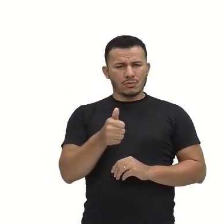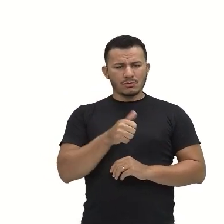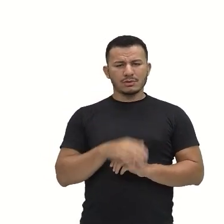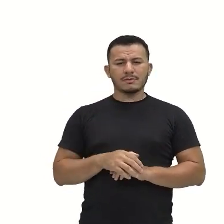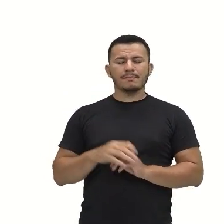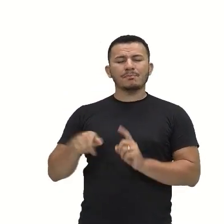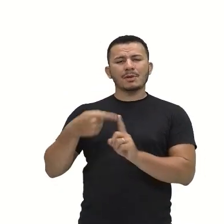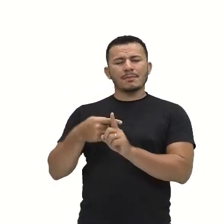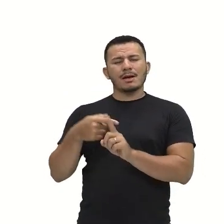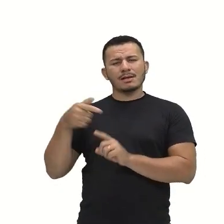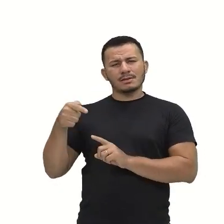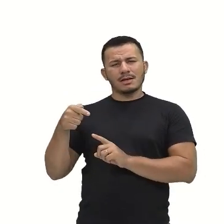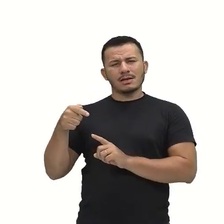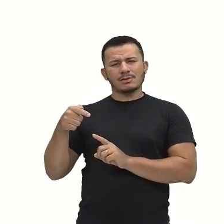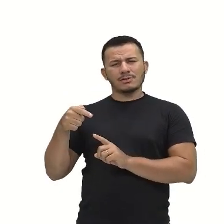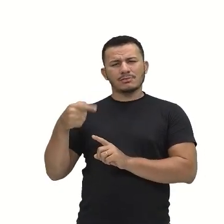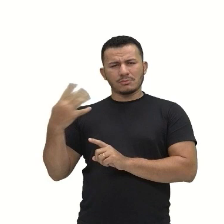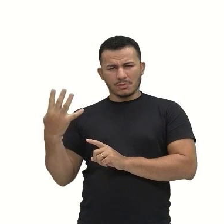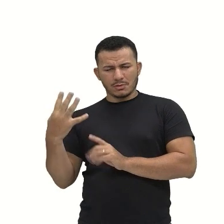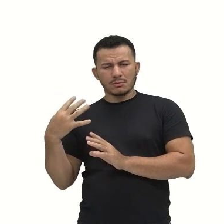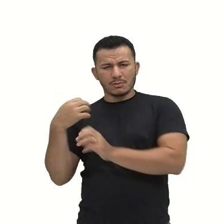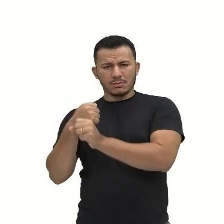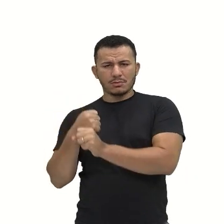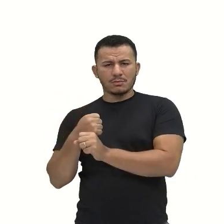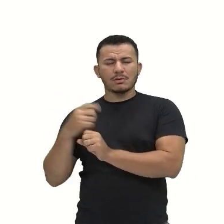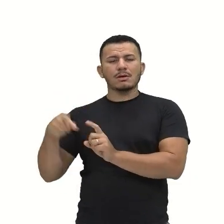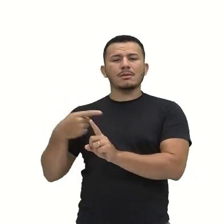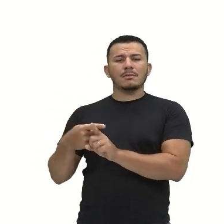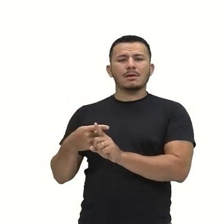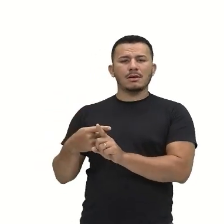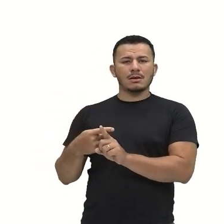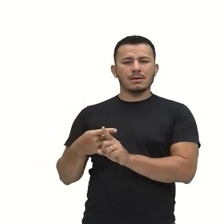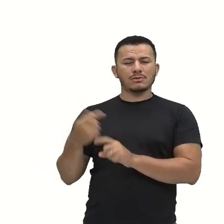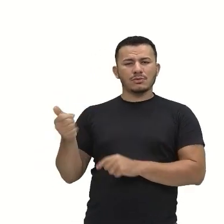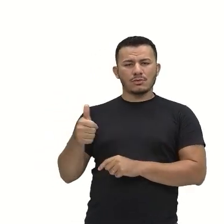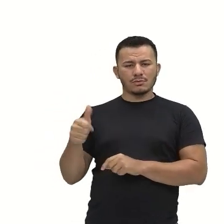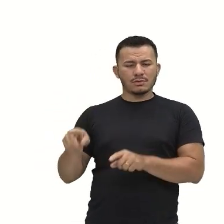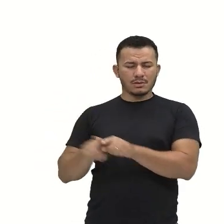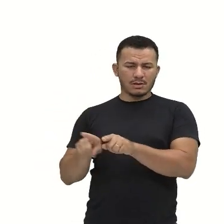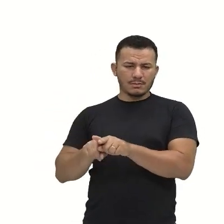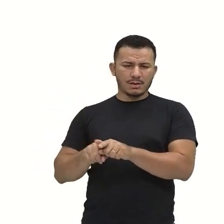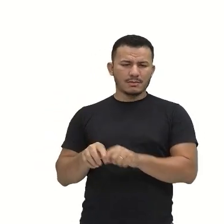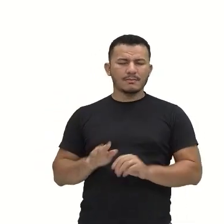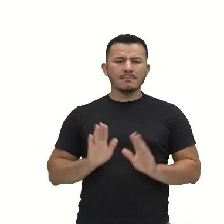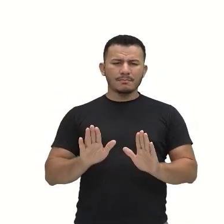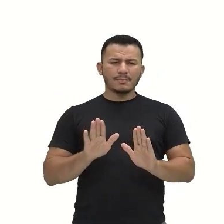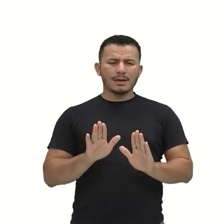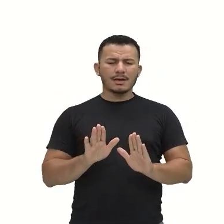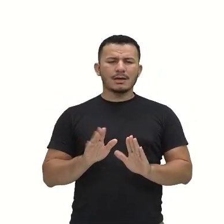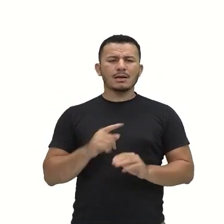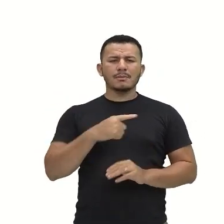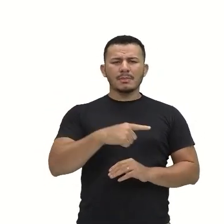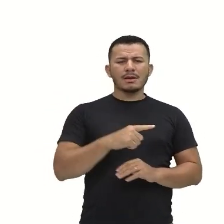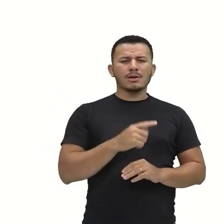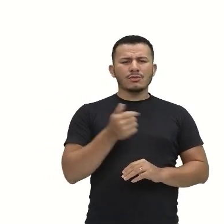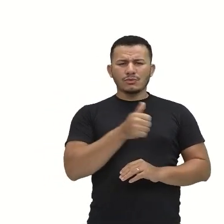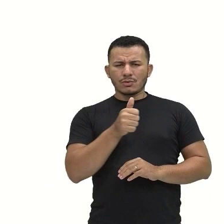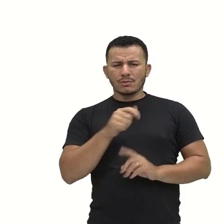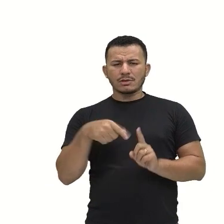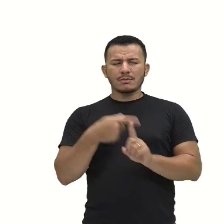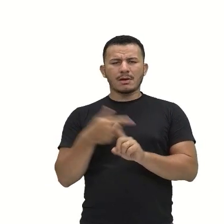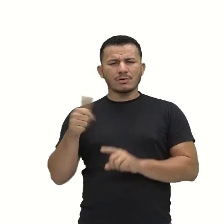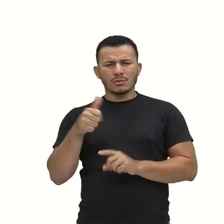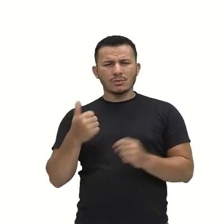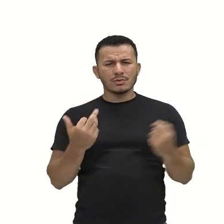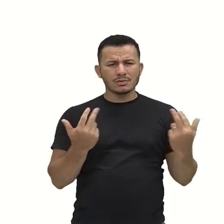Mais 7 com mais 4 dá mais o quê? Mais 11. Ora, mas menos 11 com mais 11 não